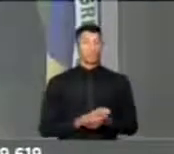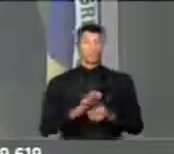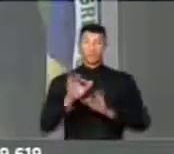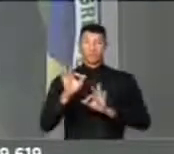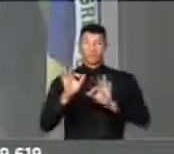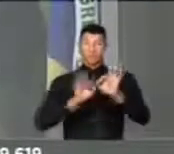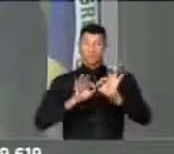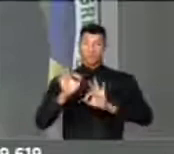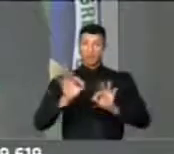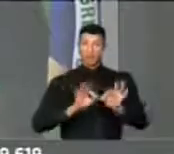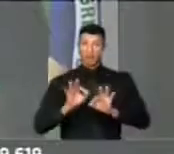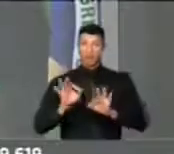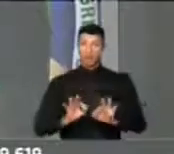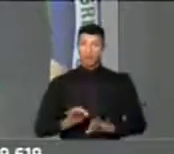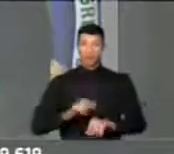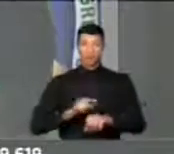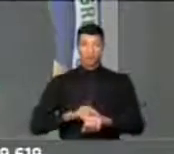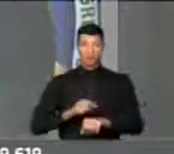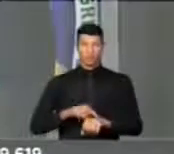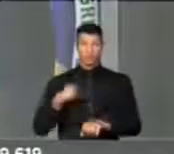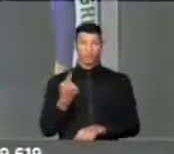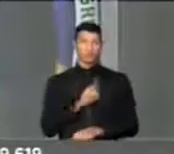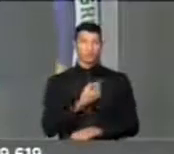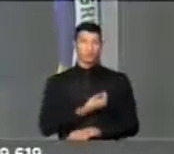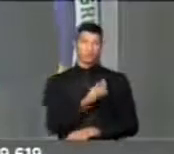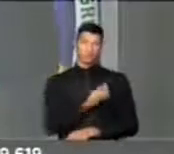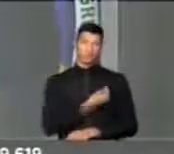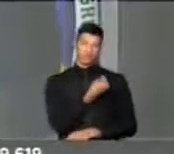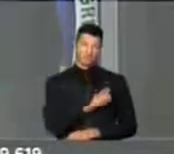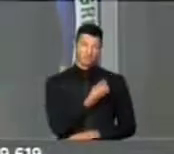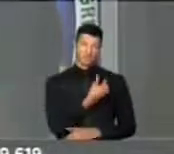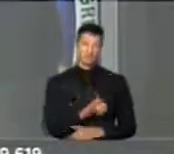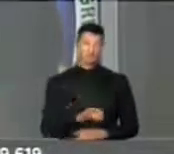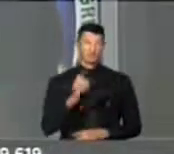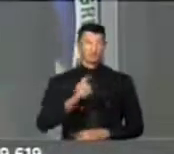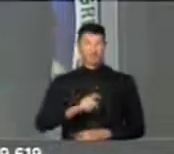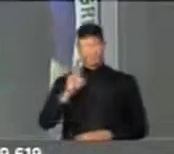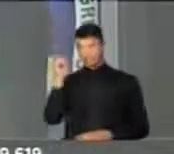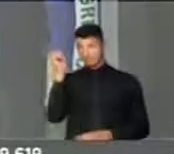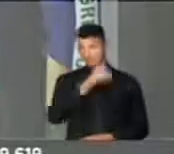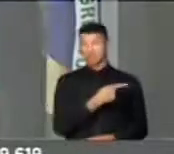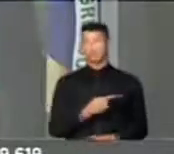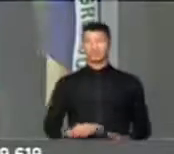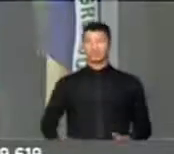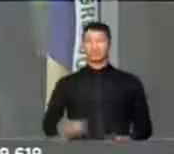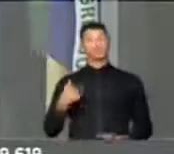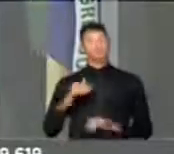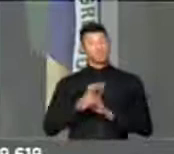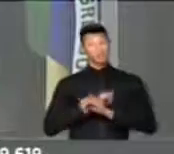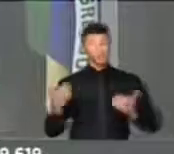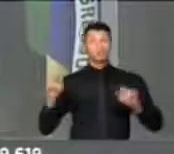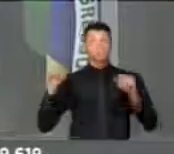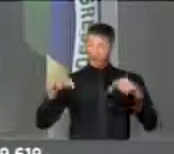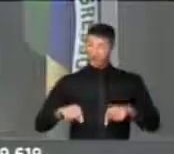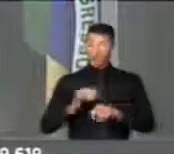preparado para este momento que nós vivemos. É duro, senhor presidente, e eu vou dizer aqui.